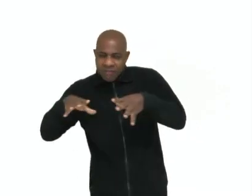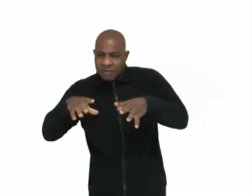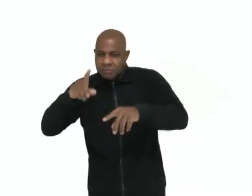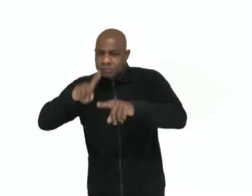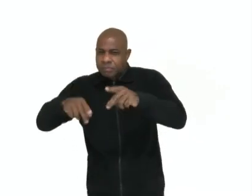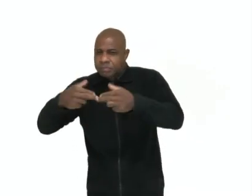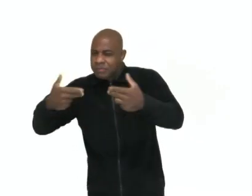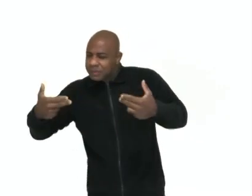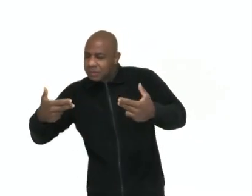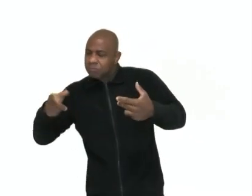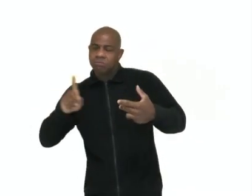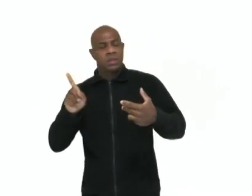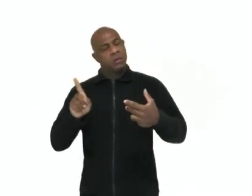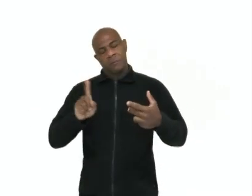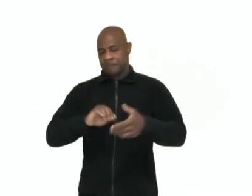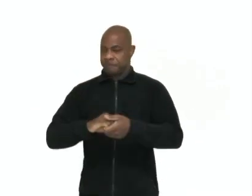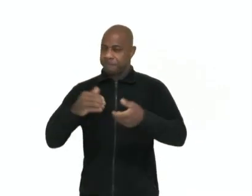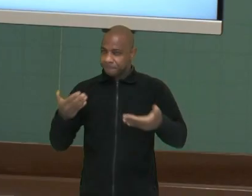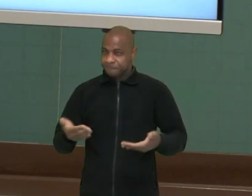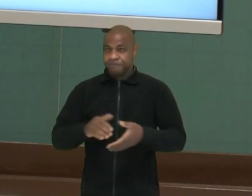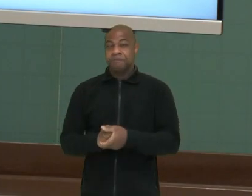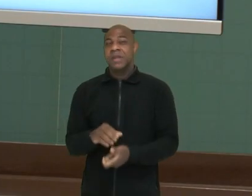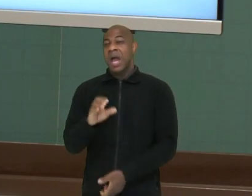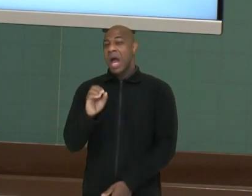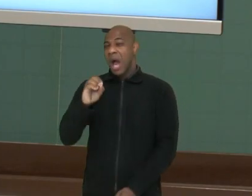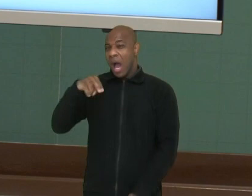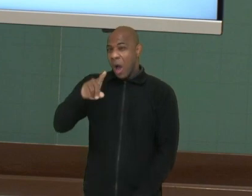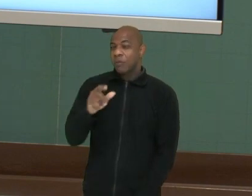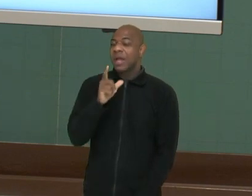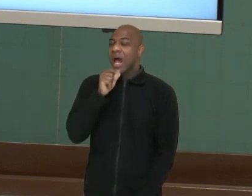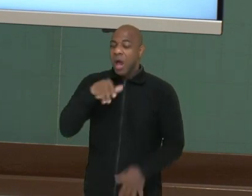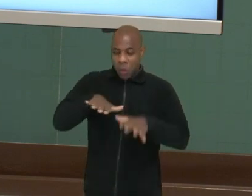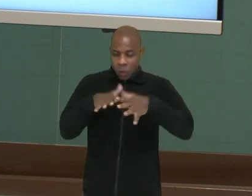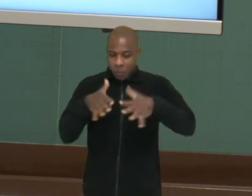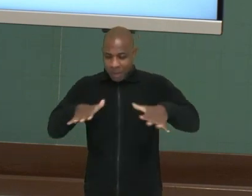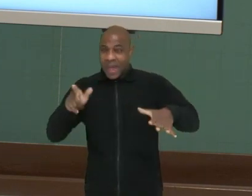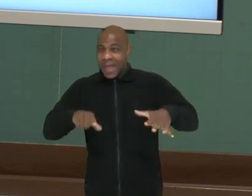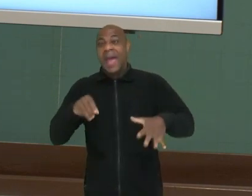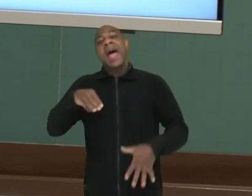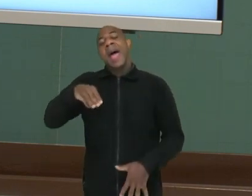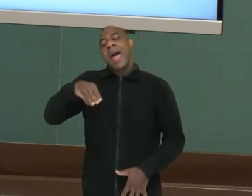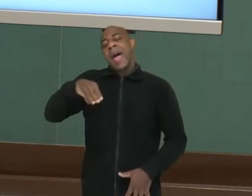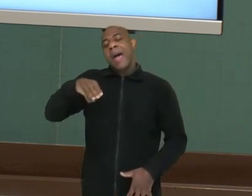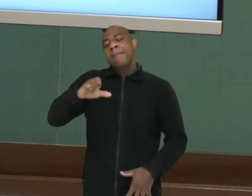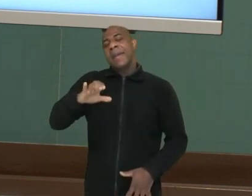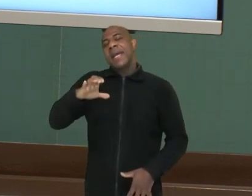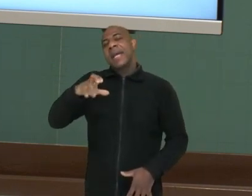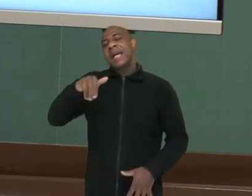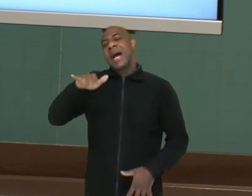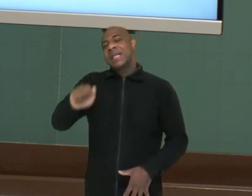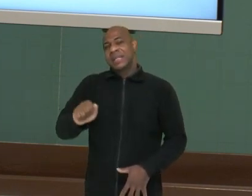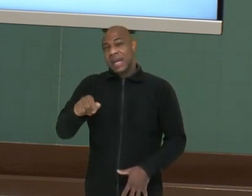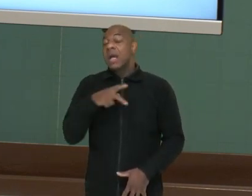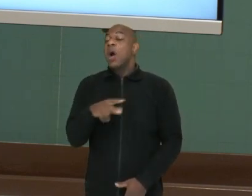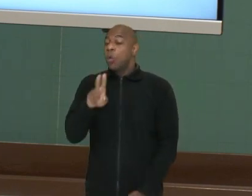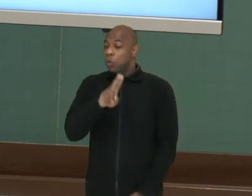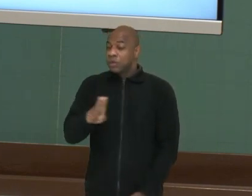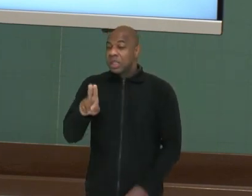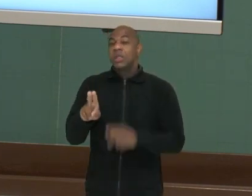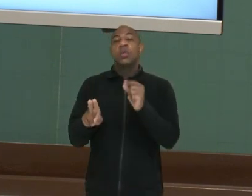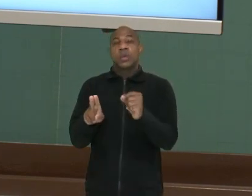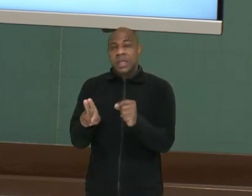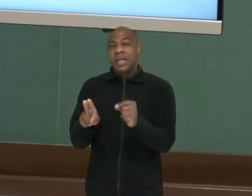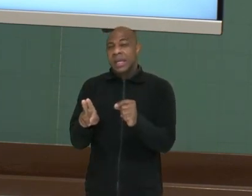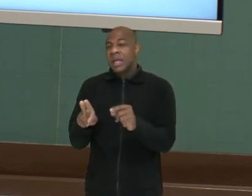onda. Cuidado, pessoal? A onda lá no mar, ela é uma onda mecânica, então ela utiliza um meio para